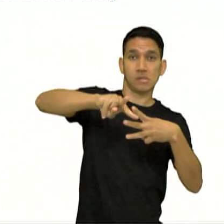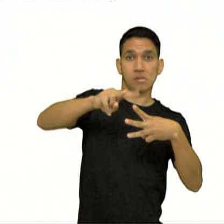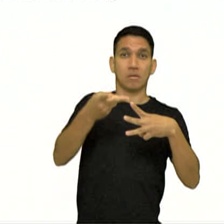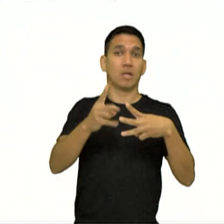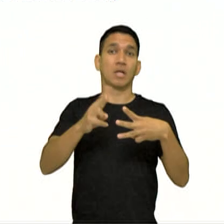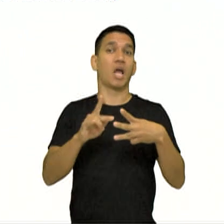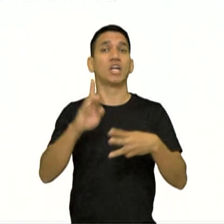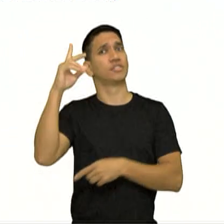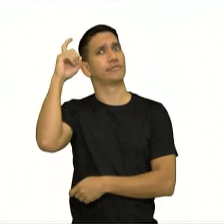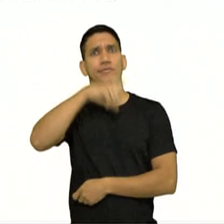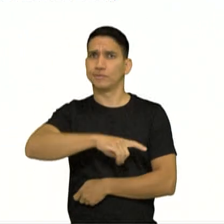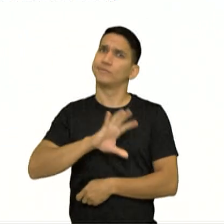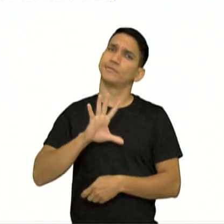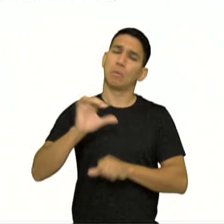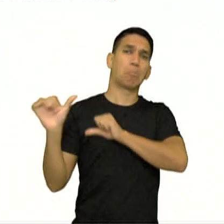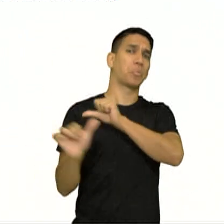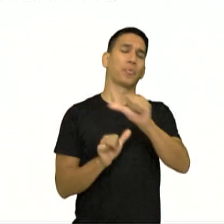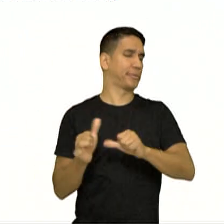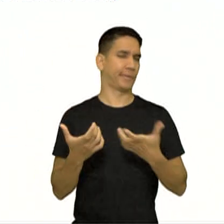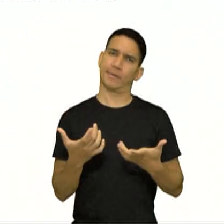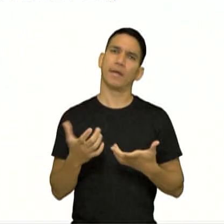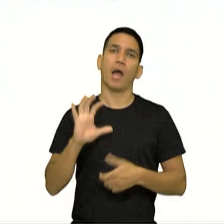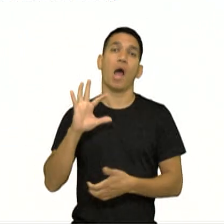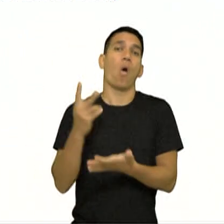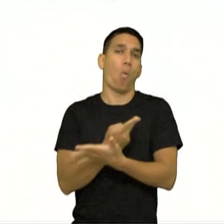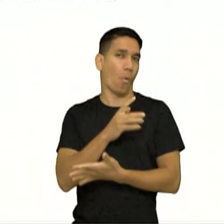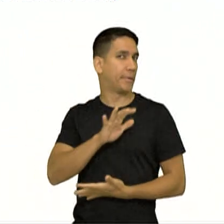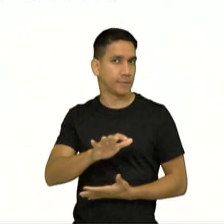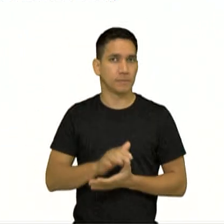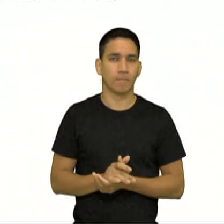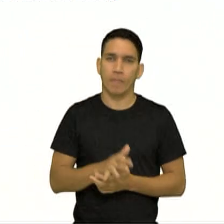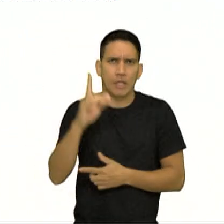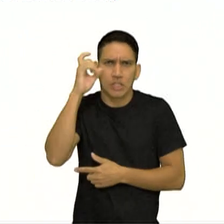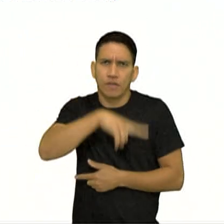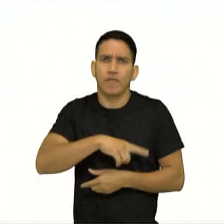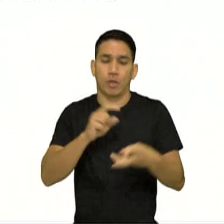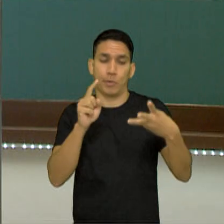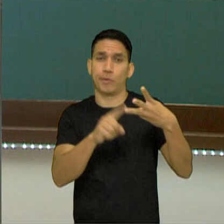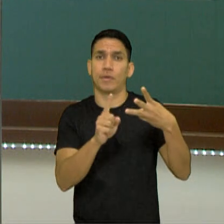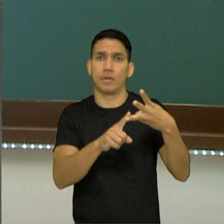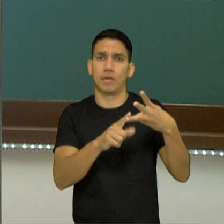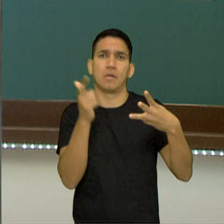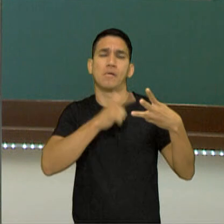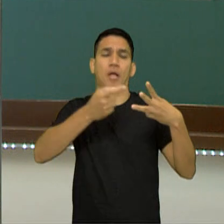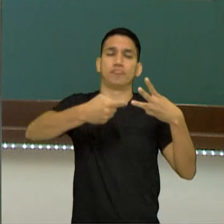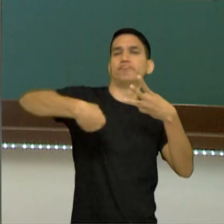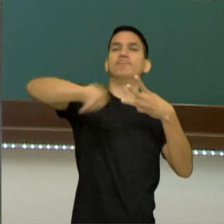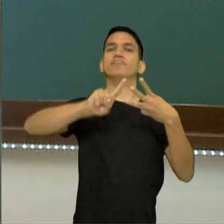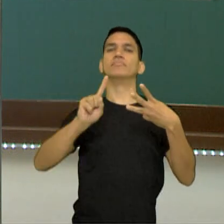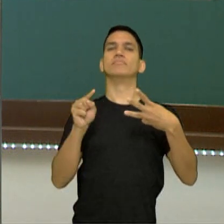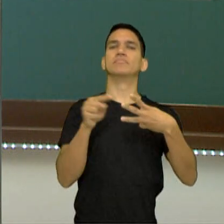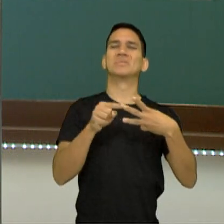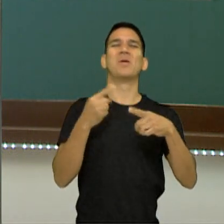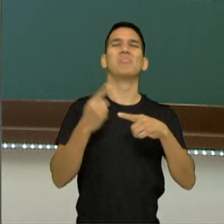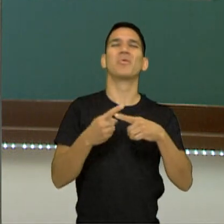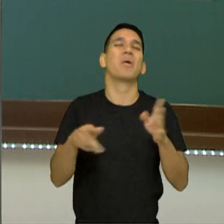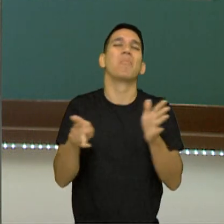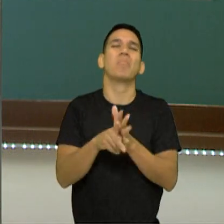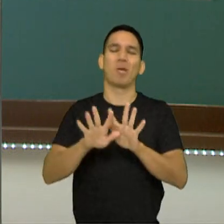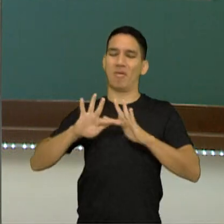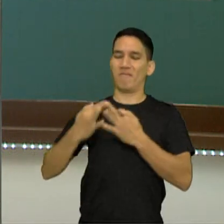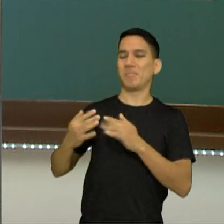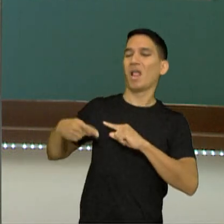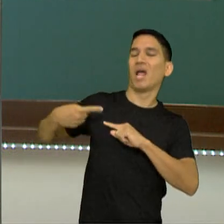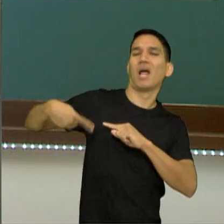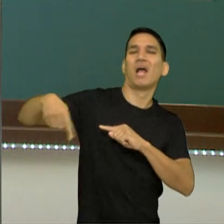de um grupo para o outro. É muito difícil, por exemplo, um camponês se tornar nobre, porque era uma questão de linhagem, né, pessoal? Uma